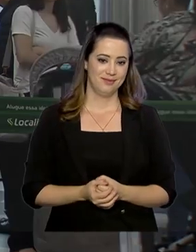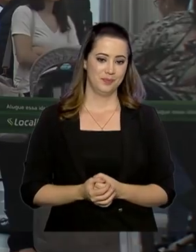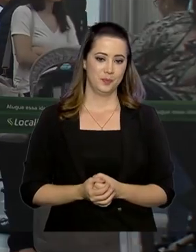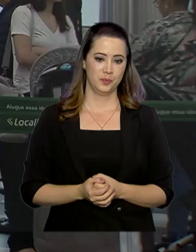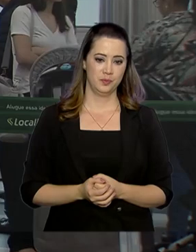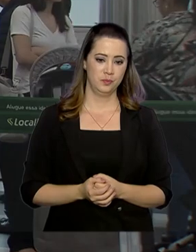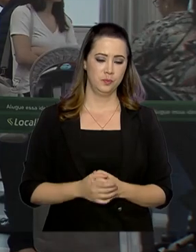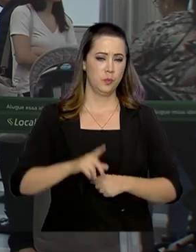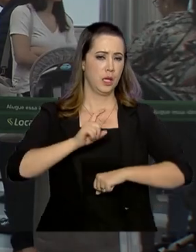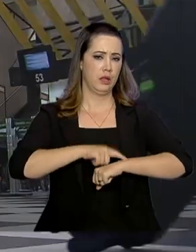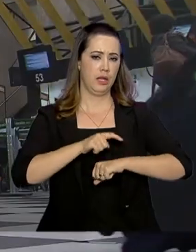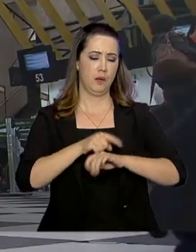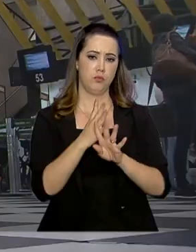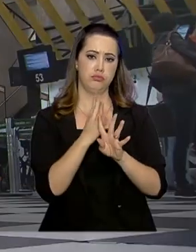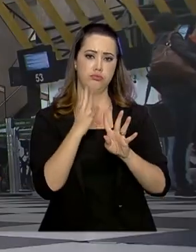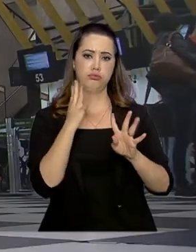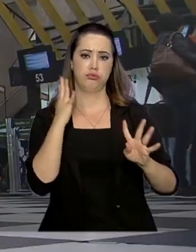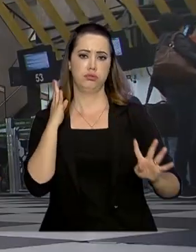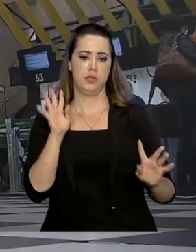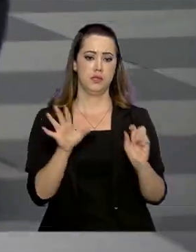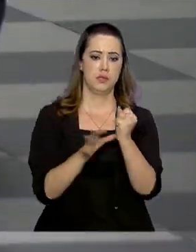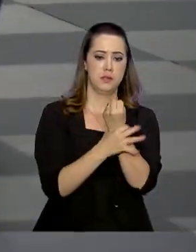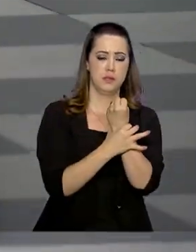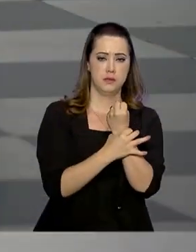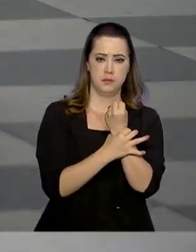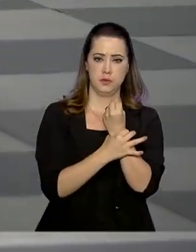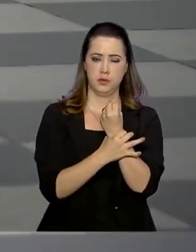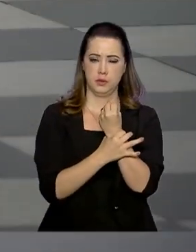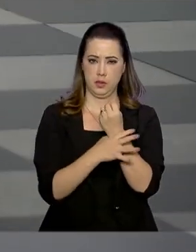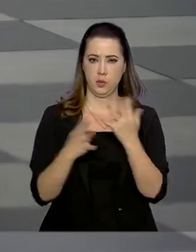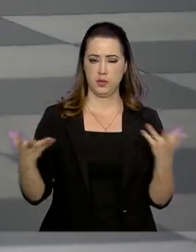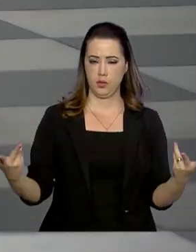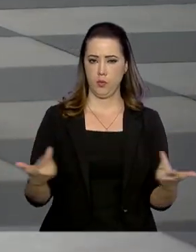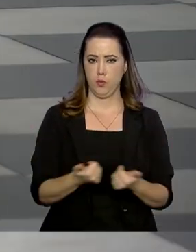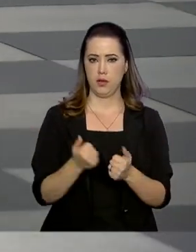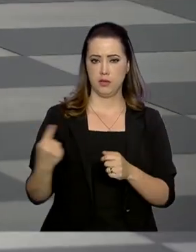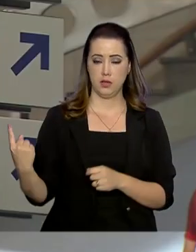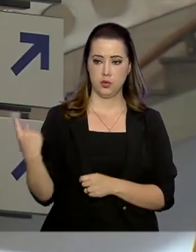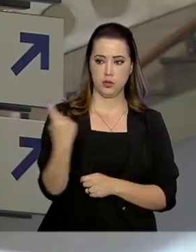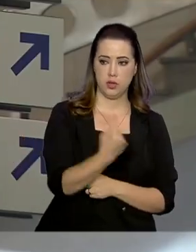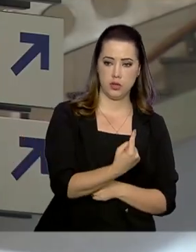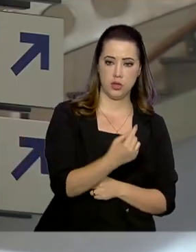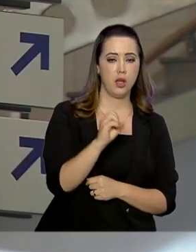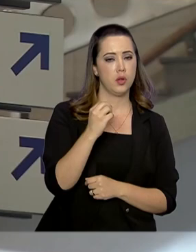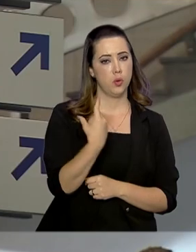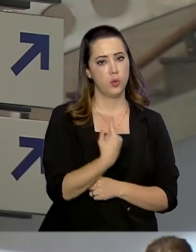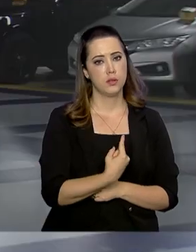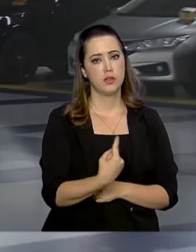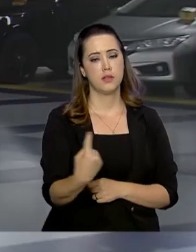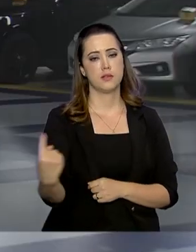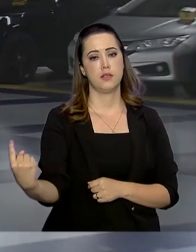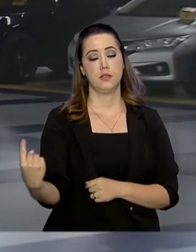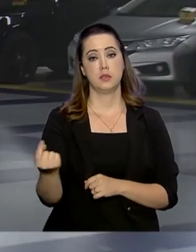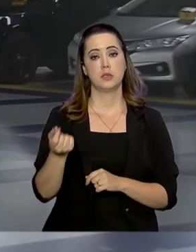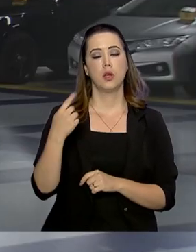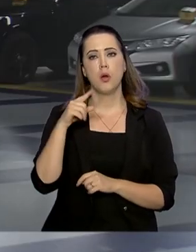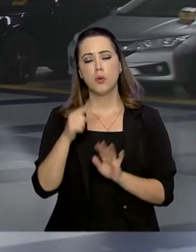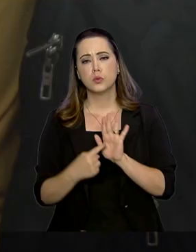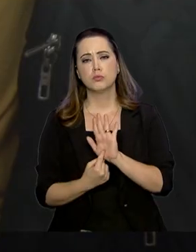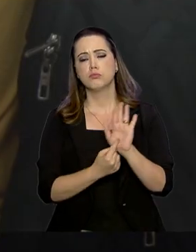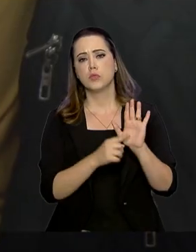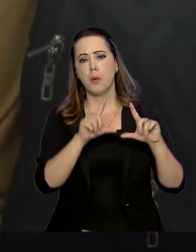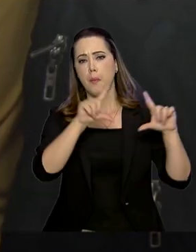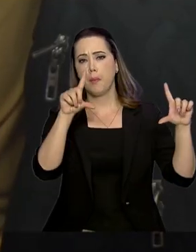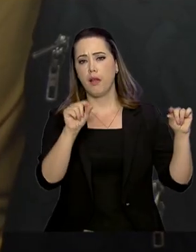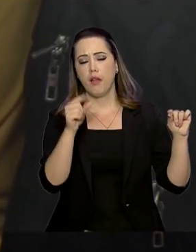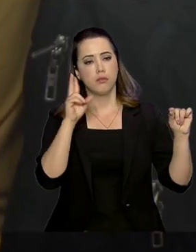Tempo de fila, segurança, qualidade no embarque e desembarque, sinalização, estacionamento